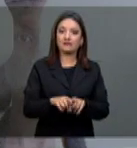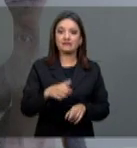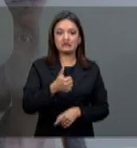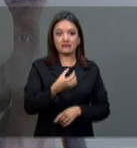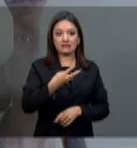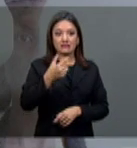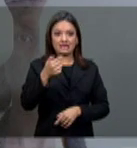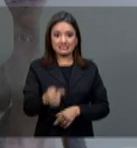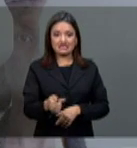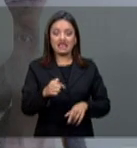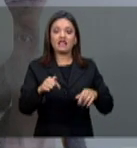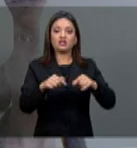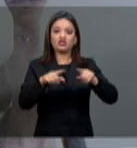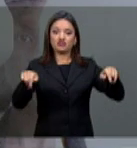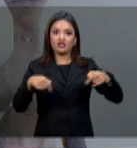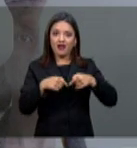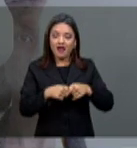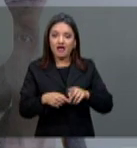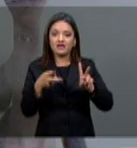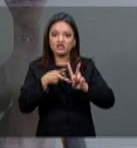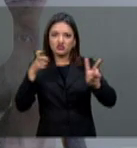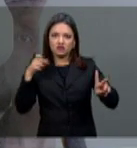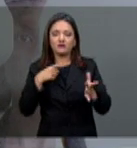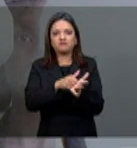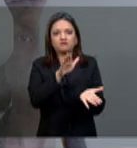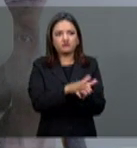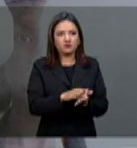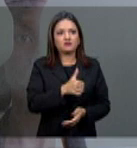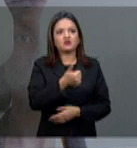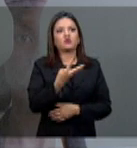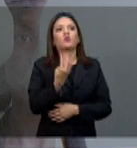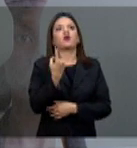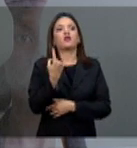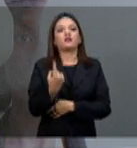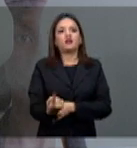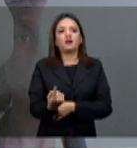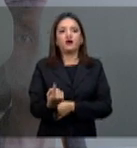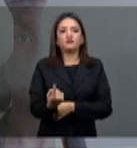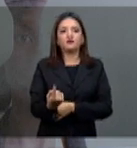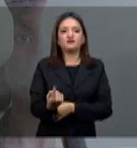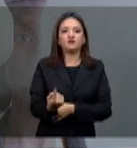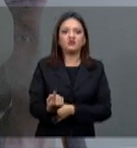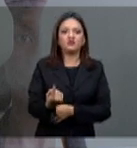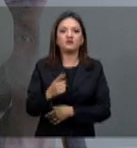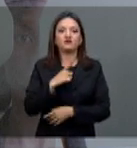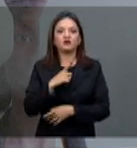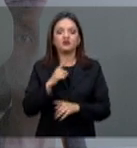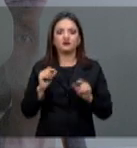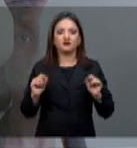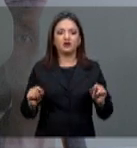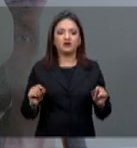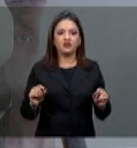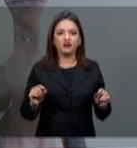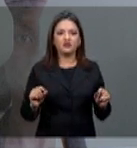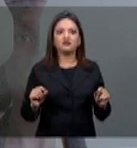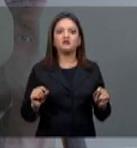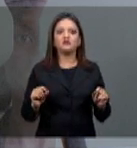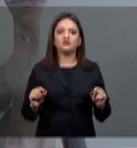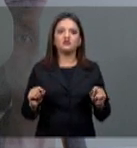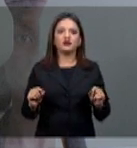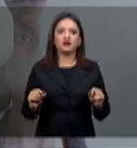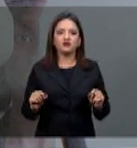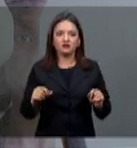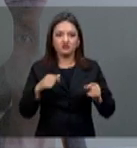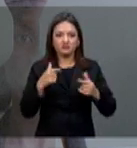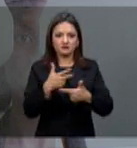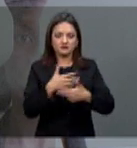foram homologadas, 141 declaradas, 162 identificadas. Isso aqui são processos, etapas do procedimento